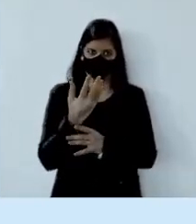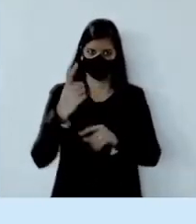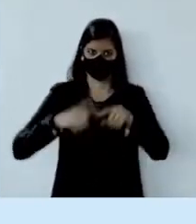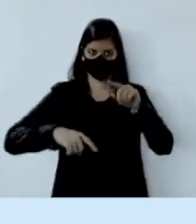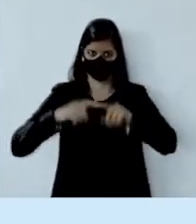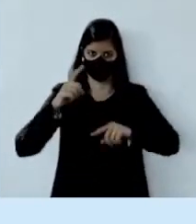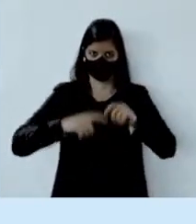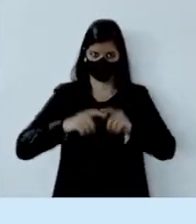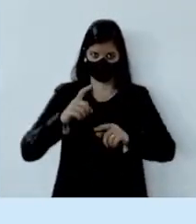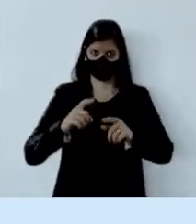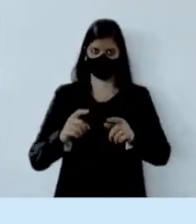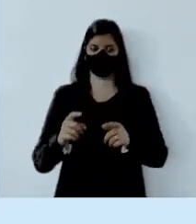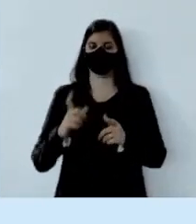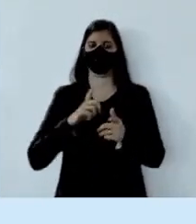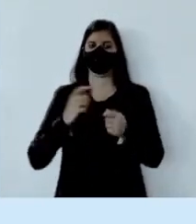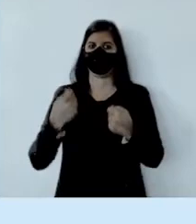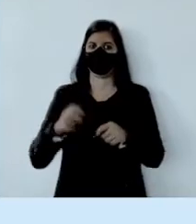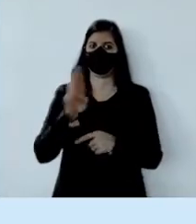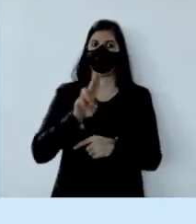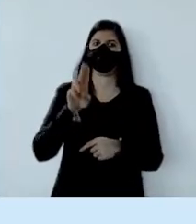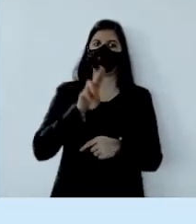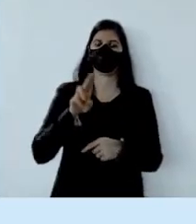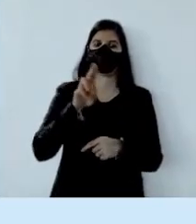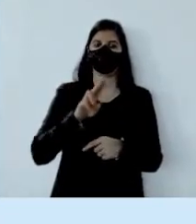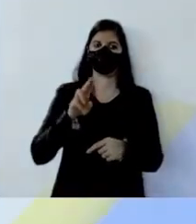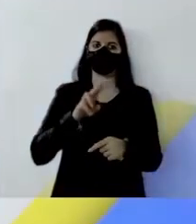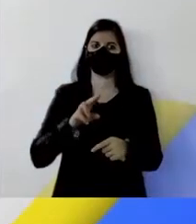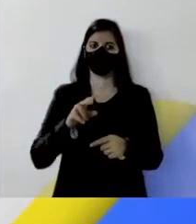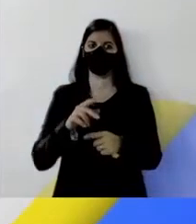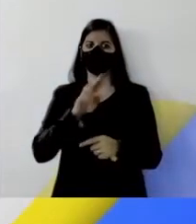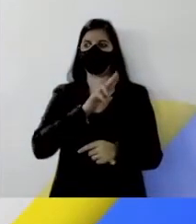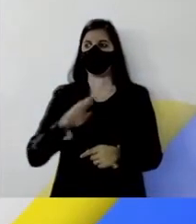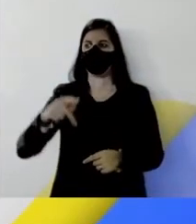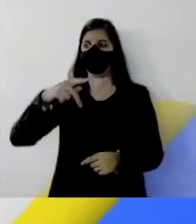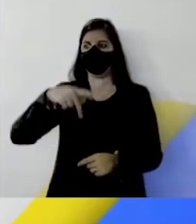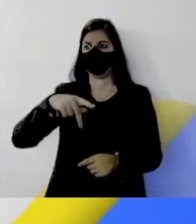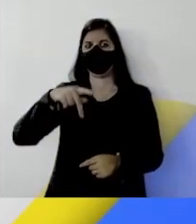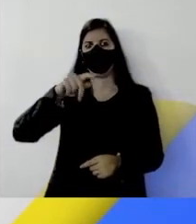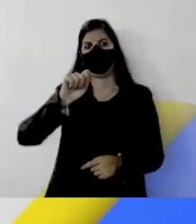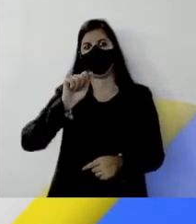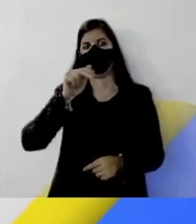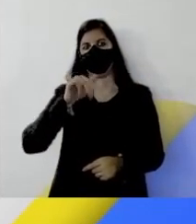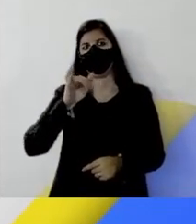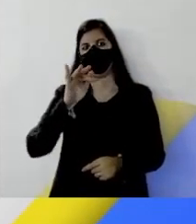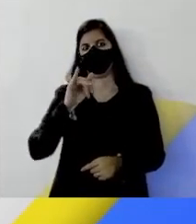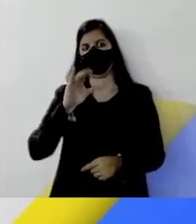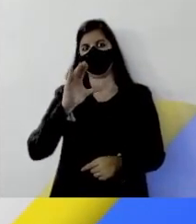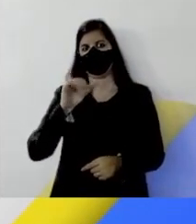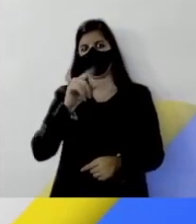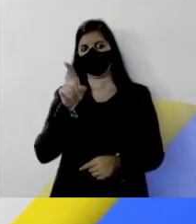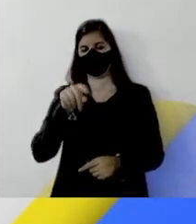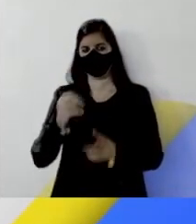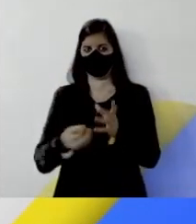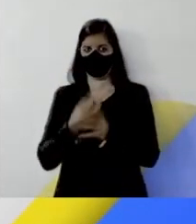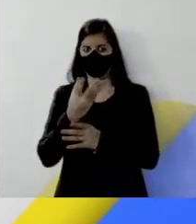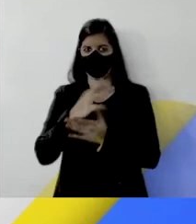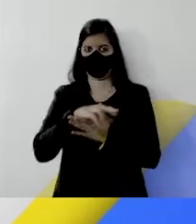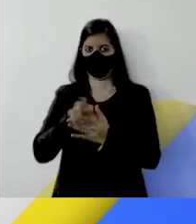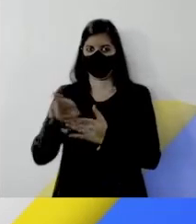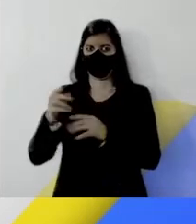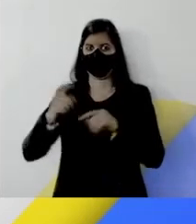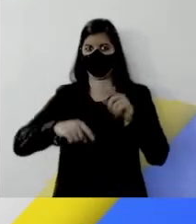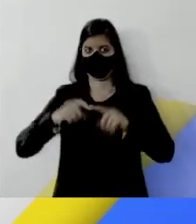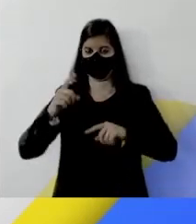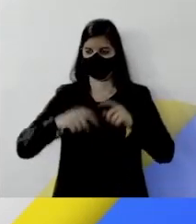a gente pode utilizar do que a gente chama de planificação, como a gente vai ver agora no slide. É a construção de várias peças